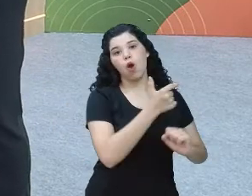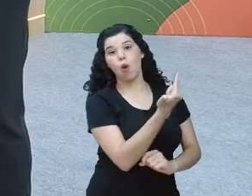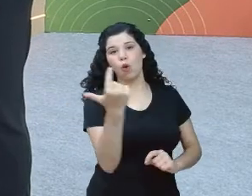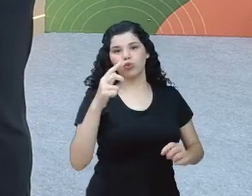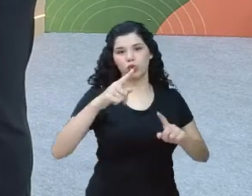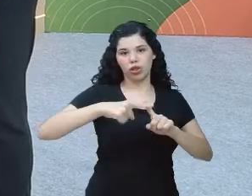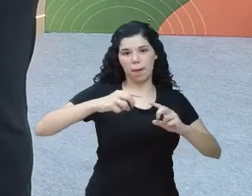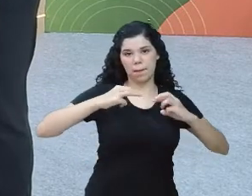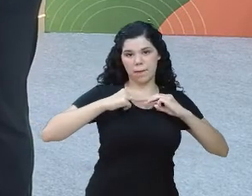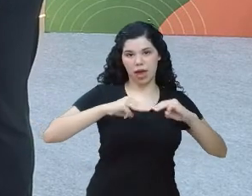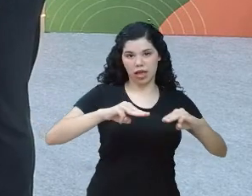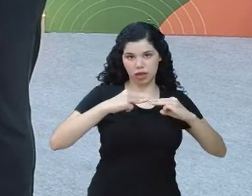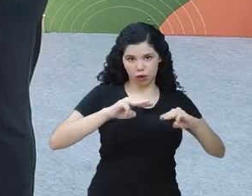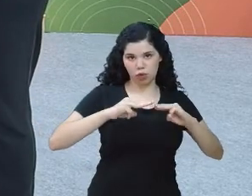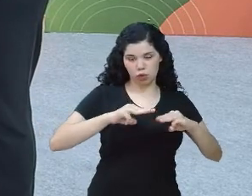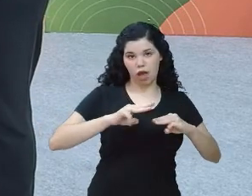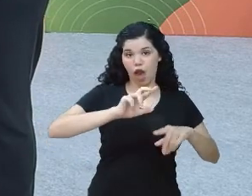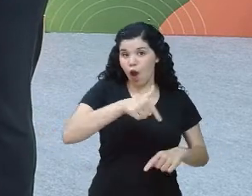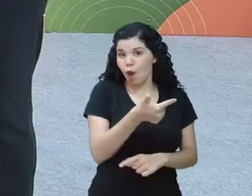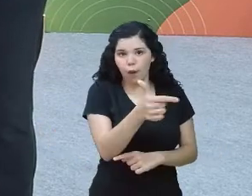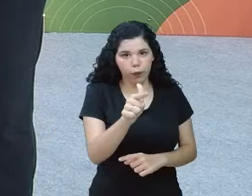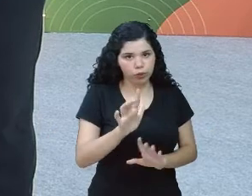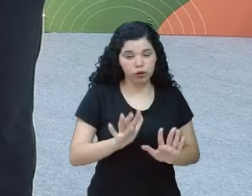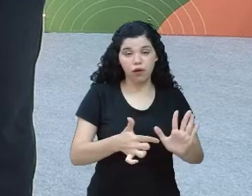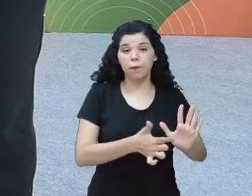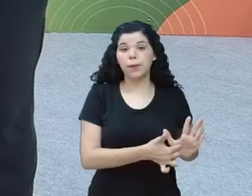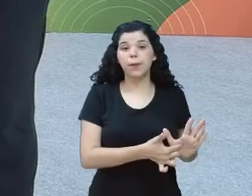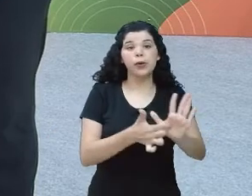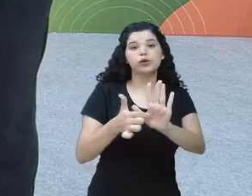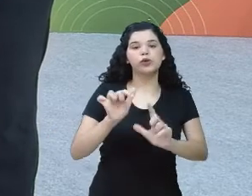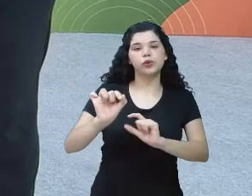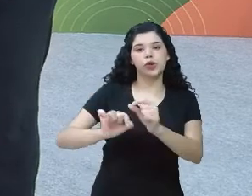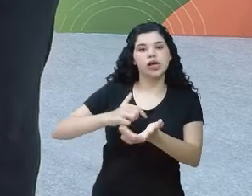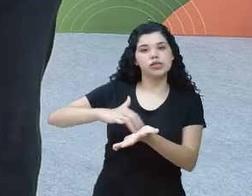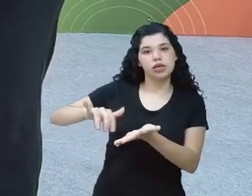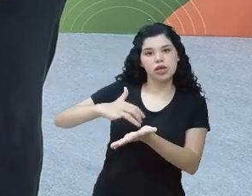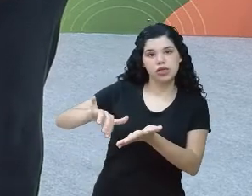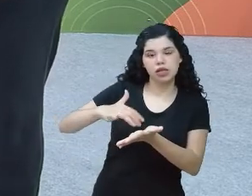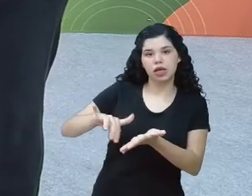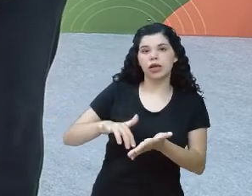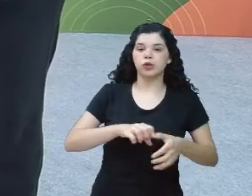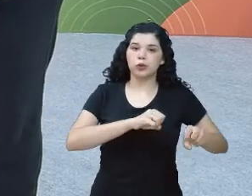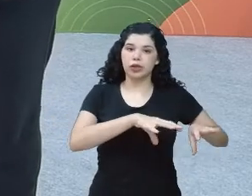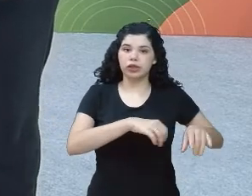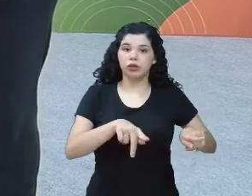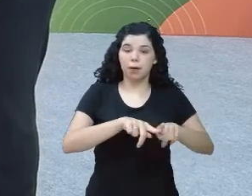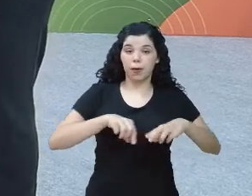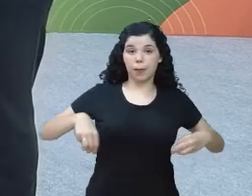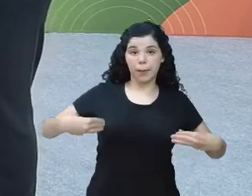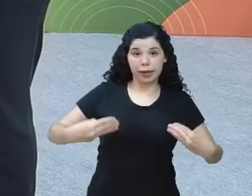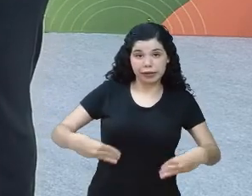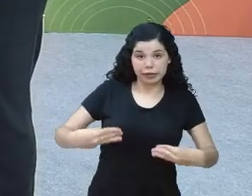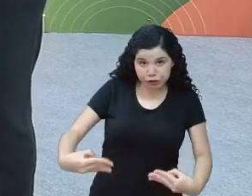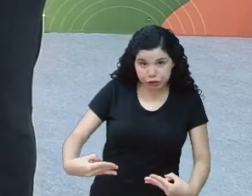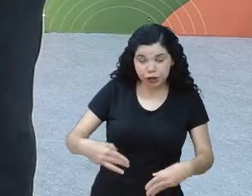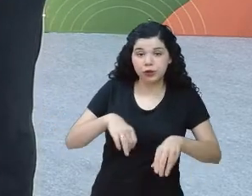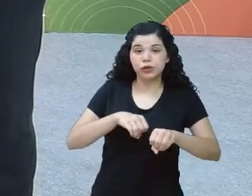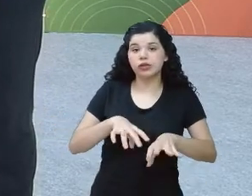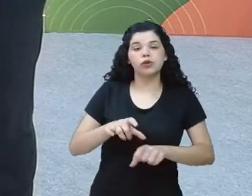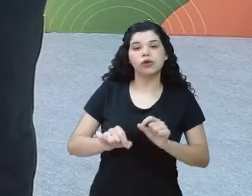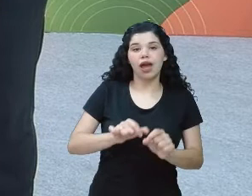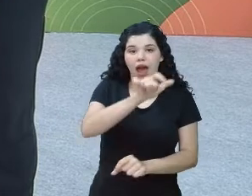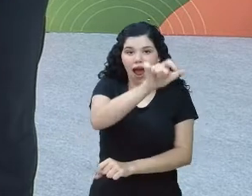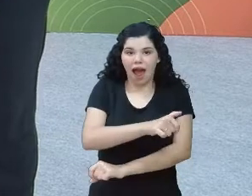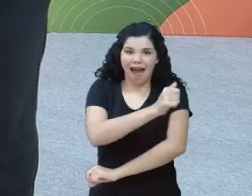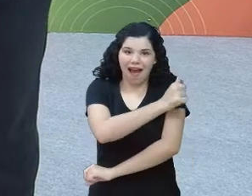Essa matrícula extra, vai mostrar à Secretaria da Educação, ao Ministério da Educação, que aquele estudante